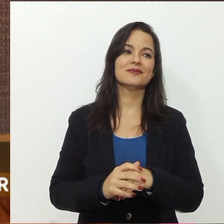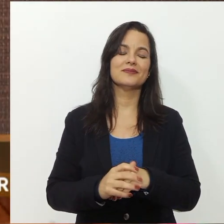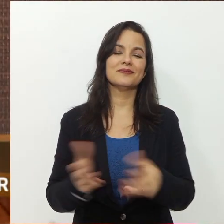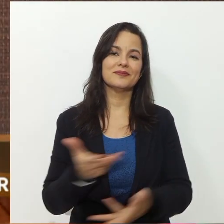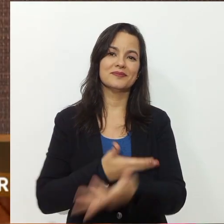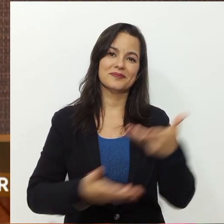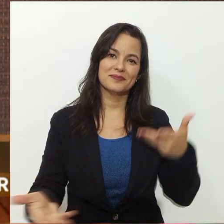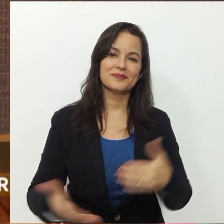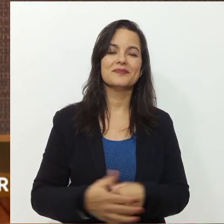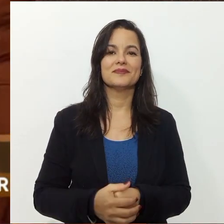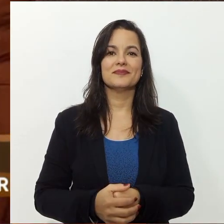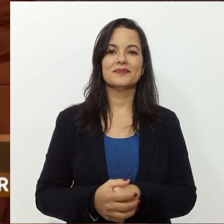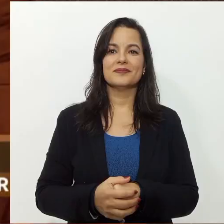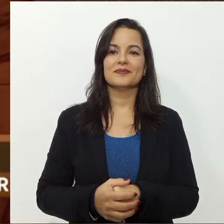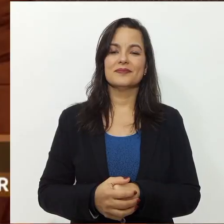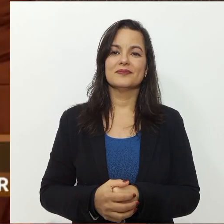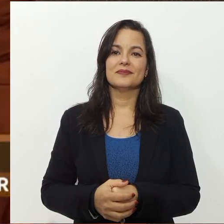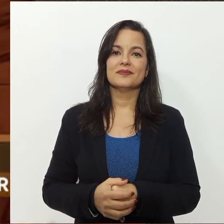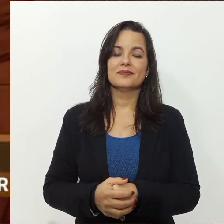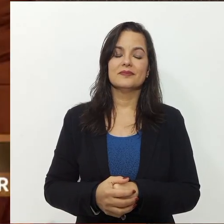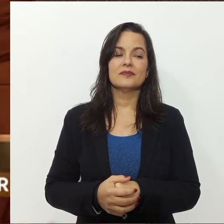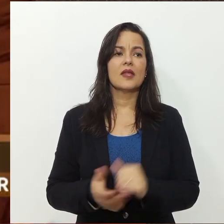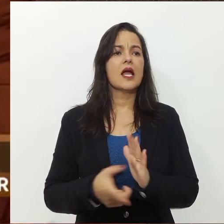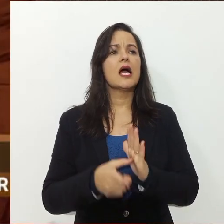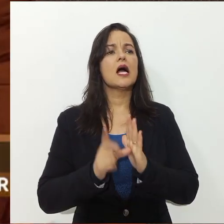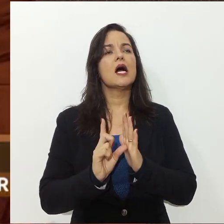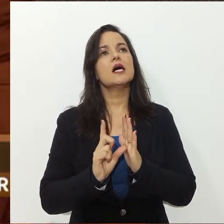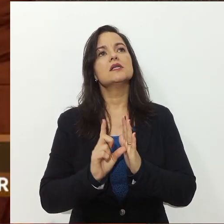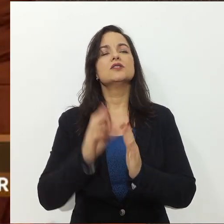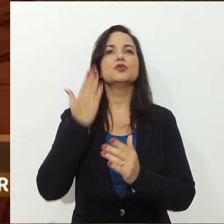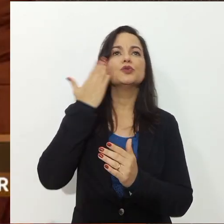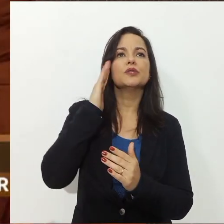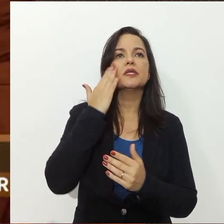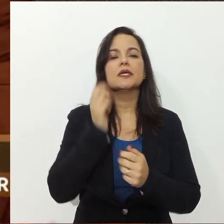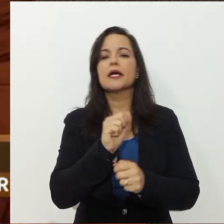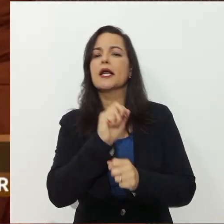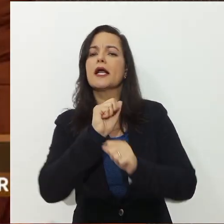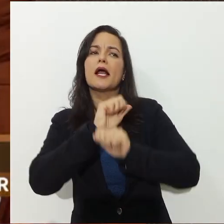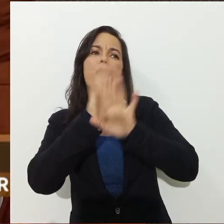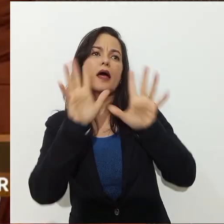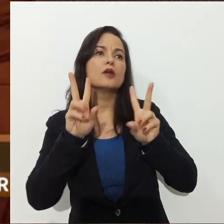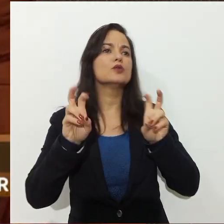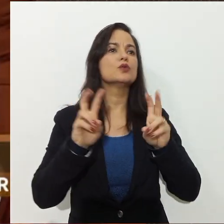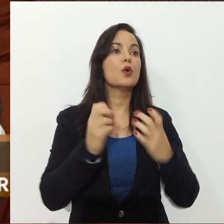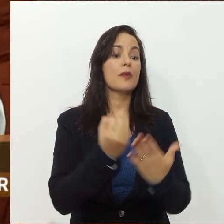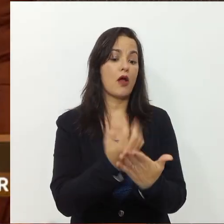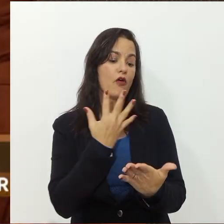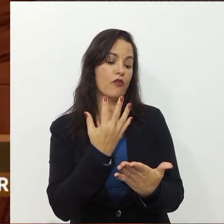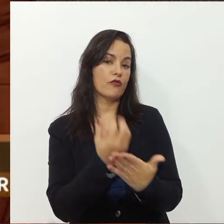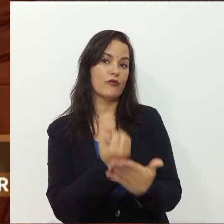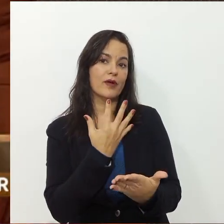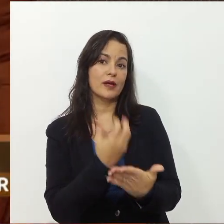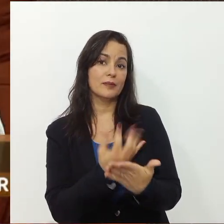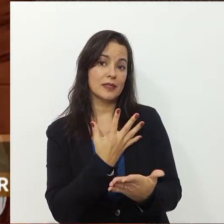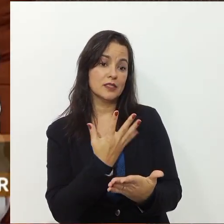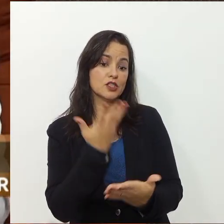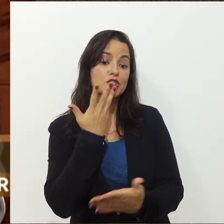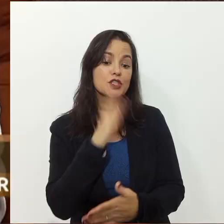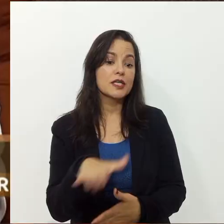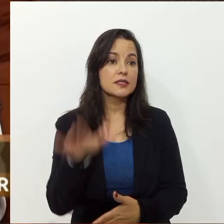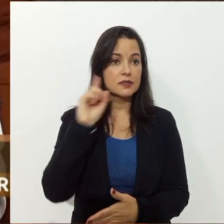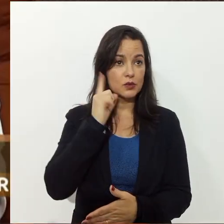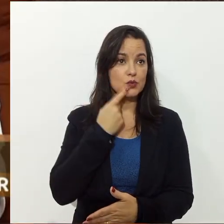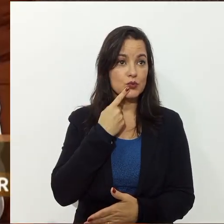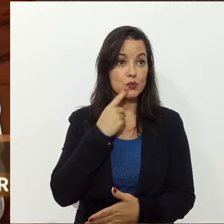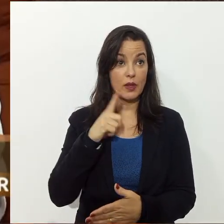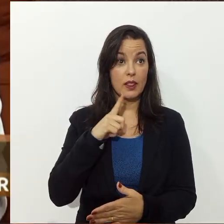fazer. Antes de entender um pouco por onde caminha a alfabetização das crianças com deficiência auditiva, tem um levantamento que foi feito pelo